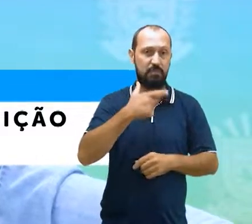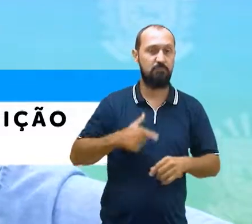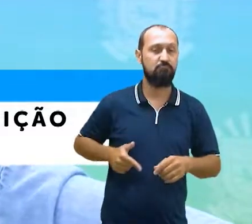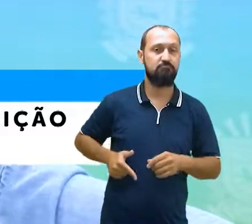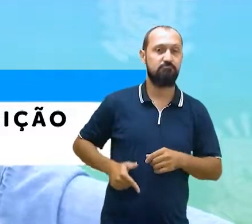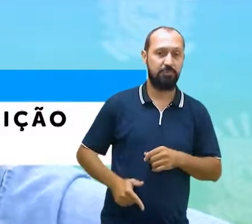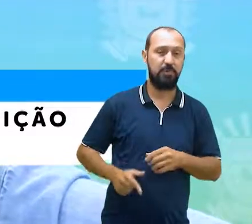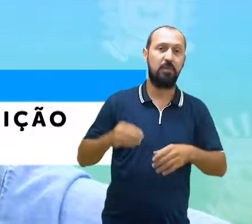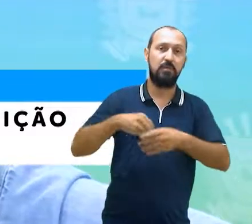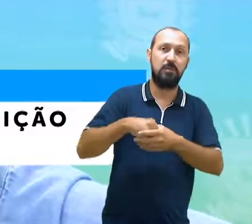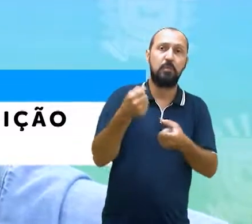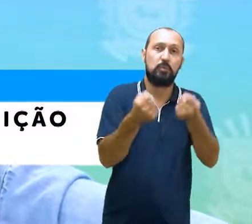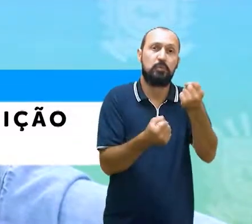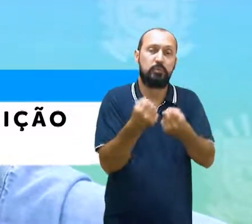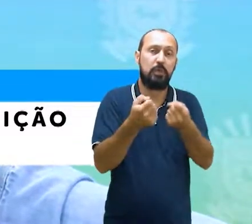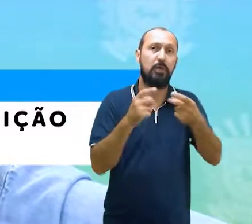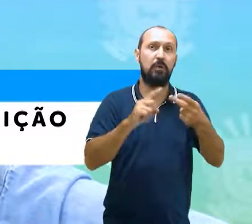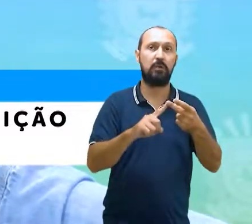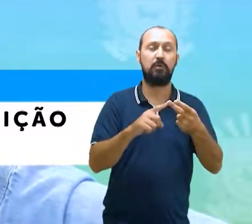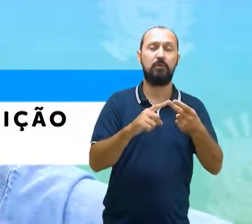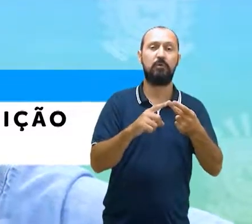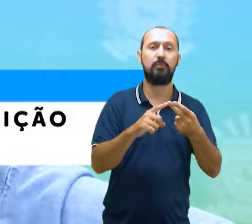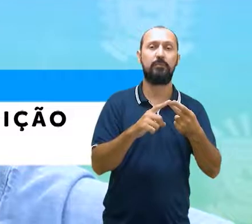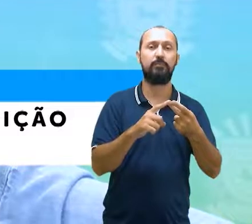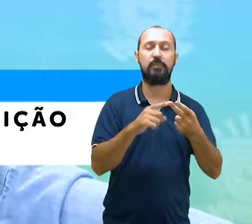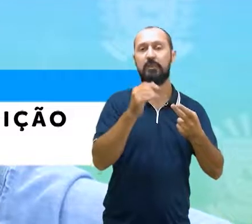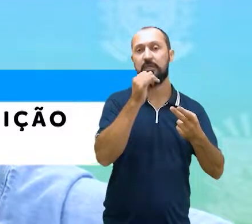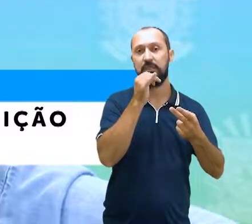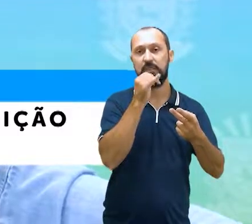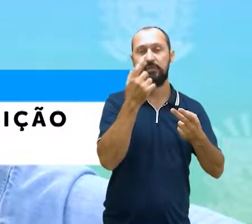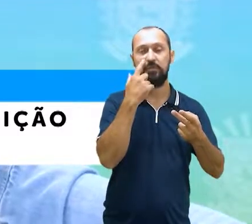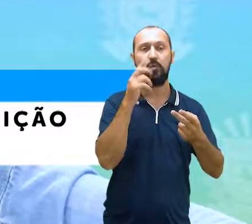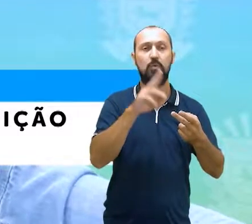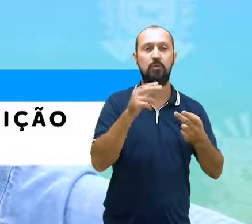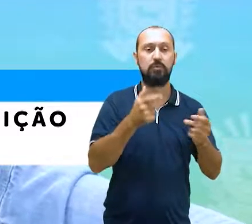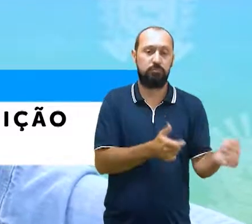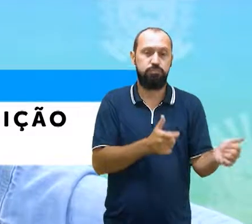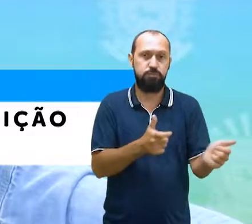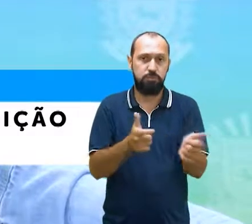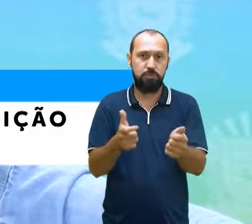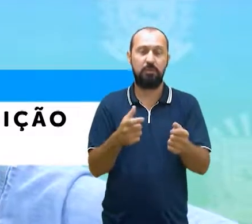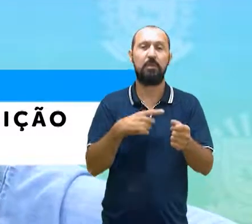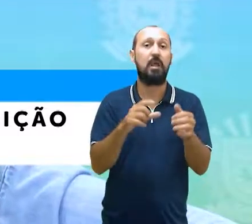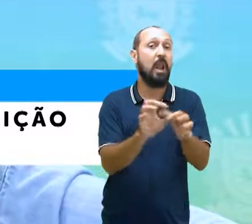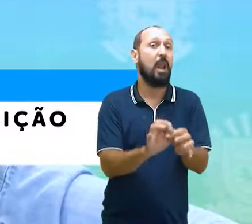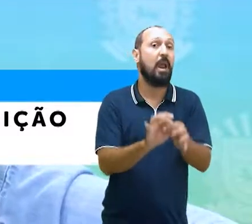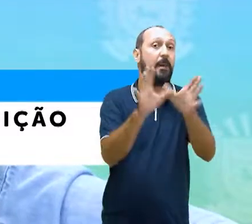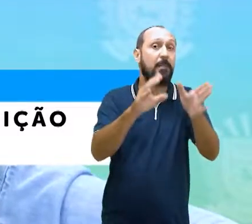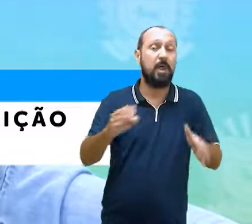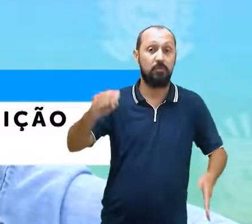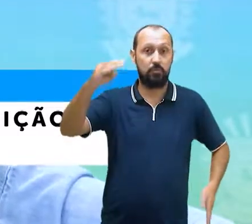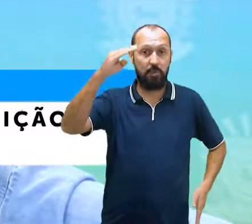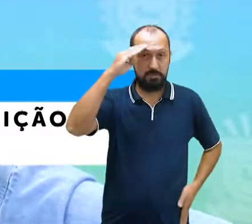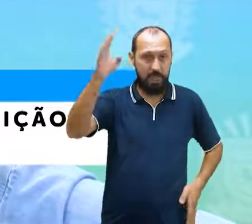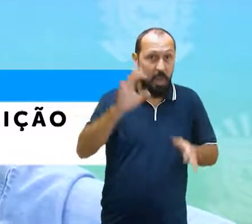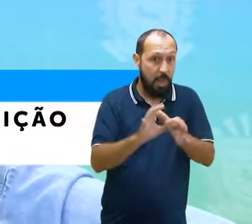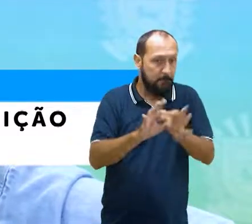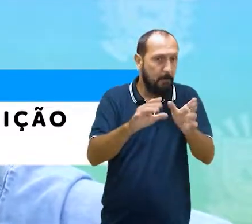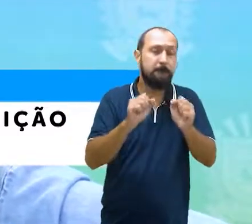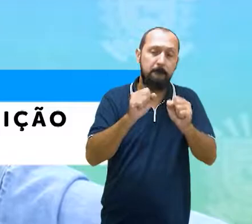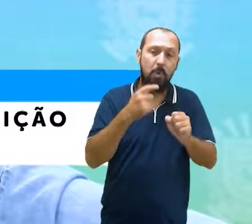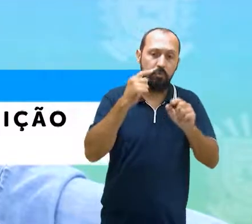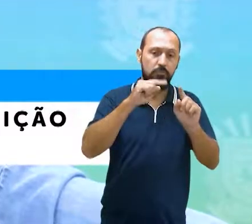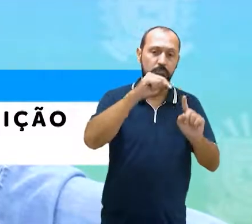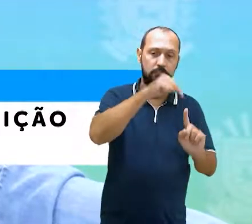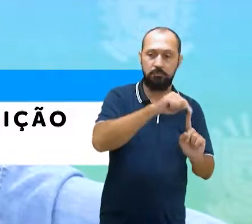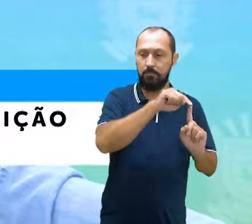atividade de risco portar uma arma dentro de um veículo, por exemplo, um atirador que atira com um fuzil, ele tem autorização do